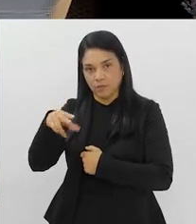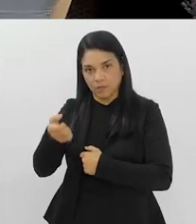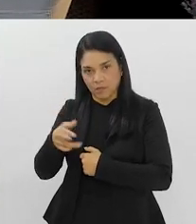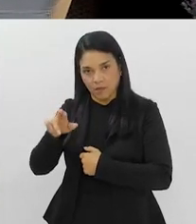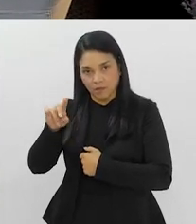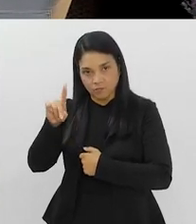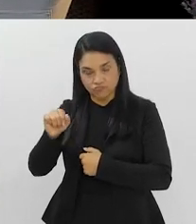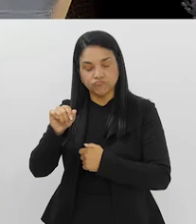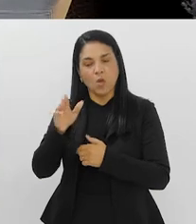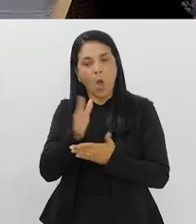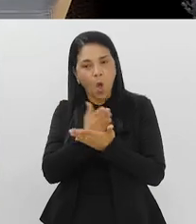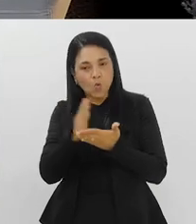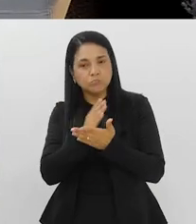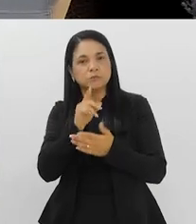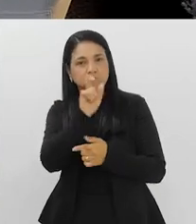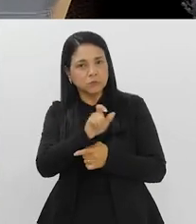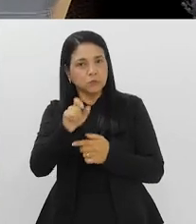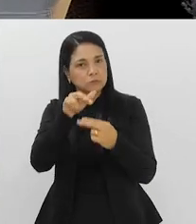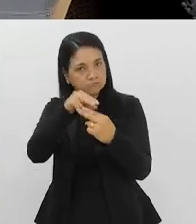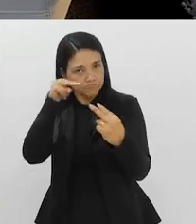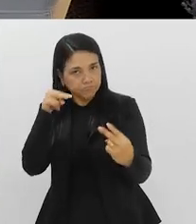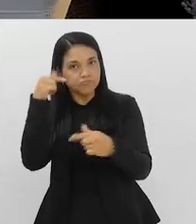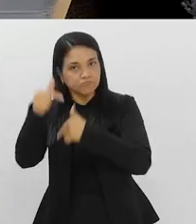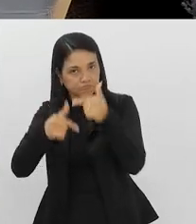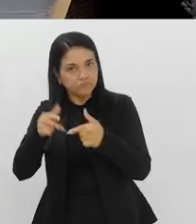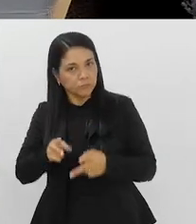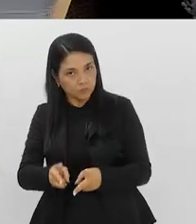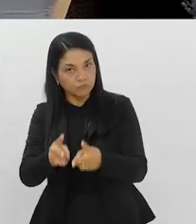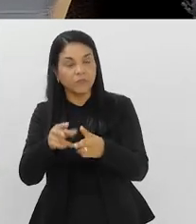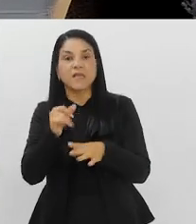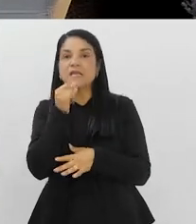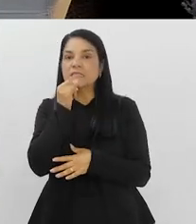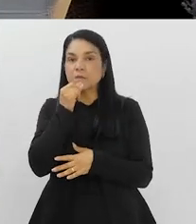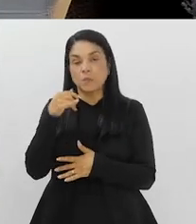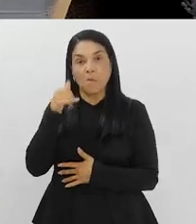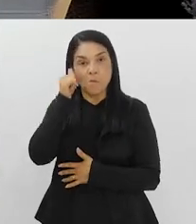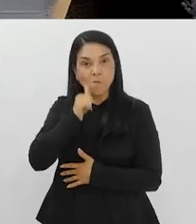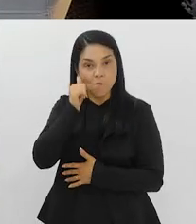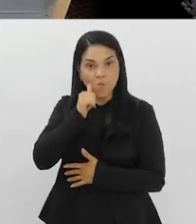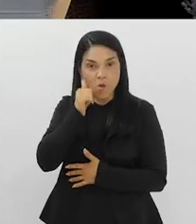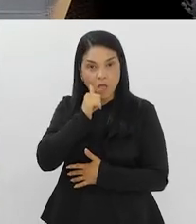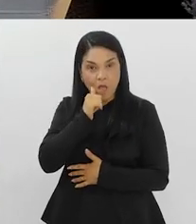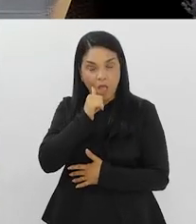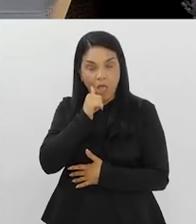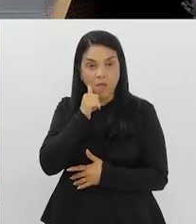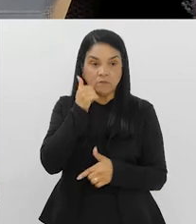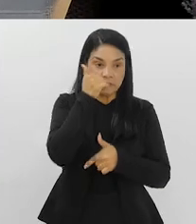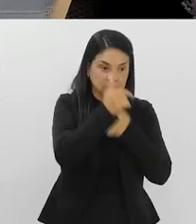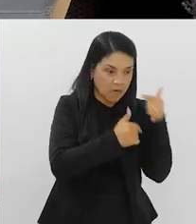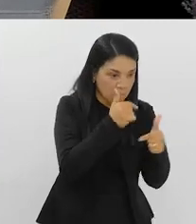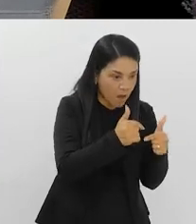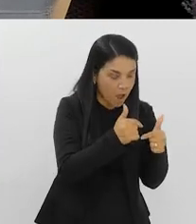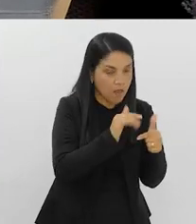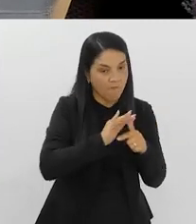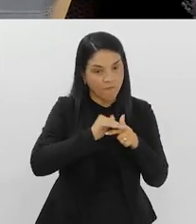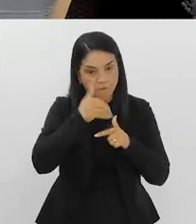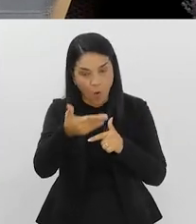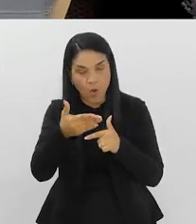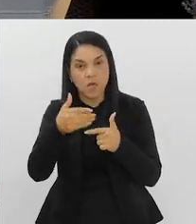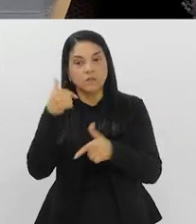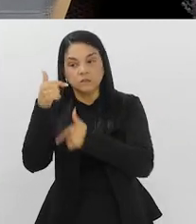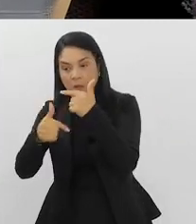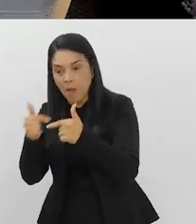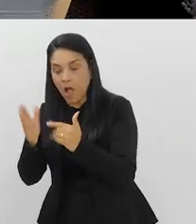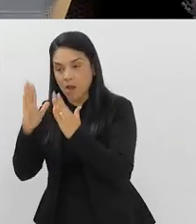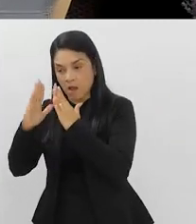continuam trabalhando home office alguns dias da semana. Sim. Mas, por exemplo, as mulheres, né, que têm uma dupla função, a